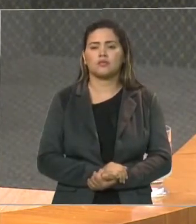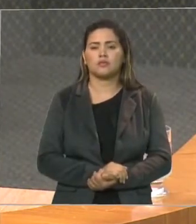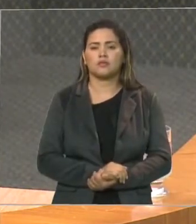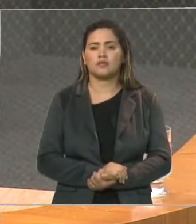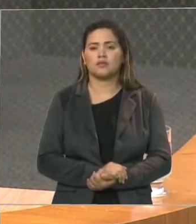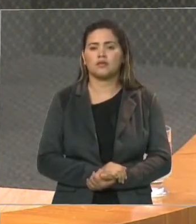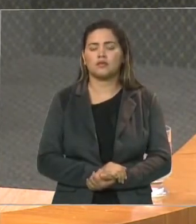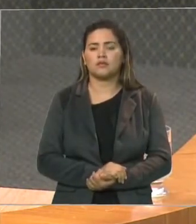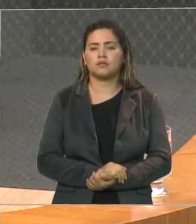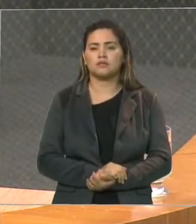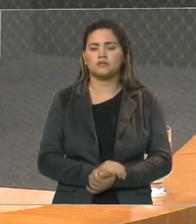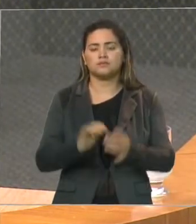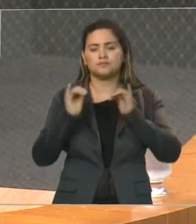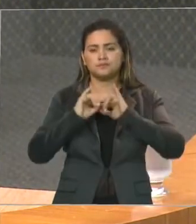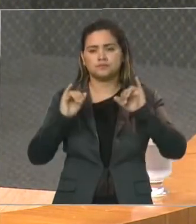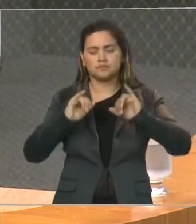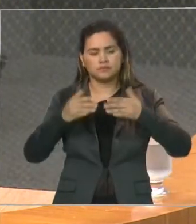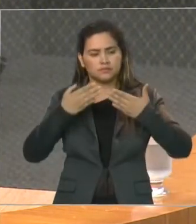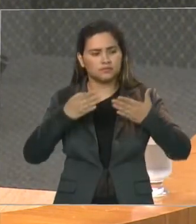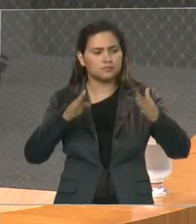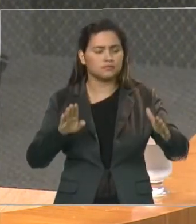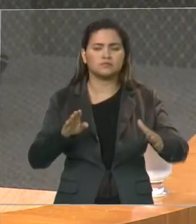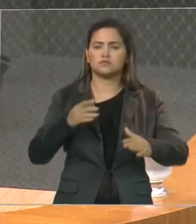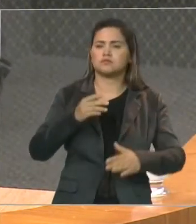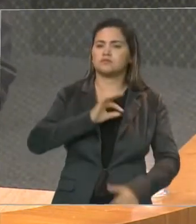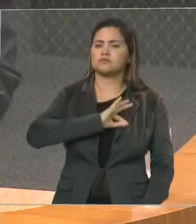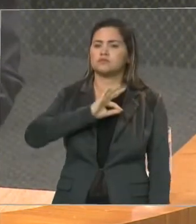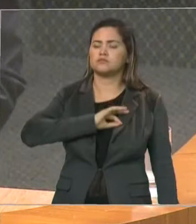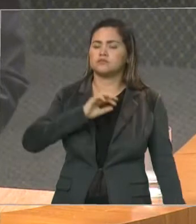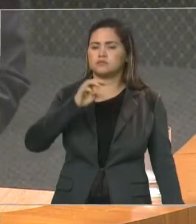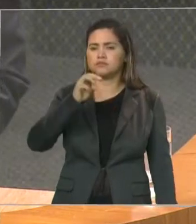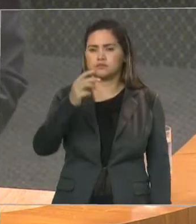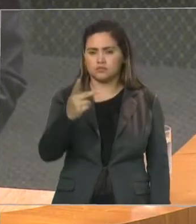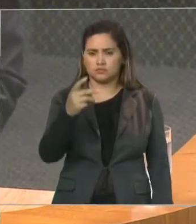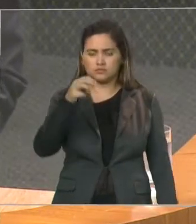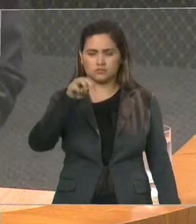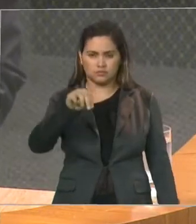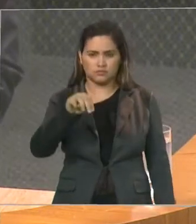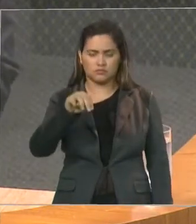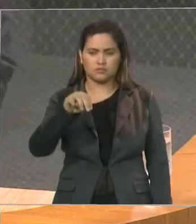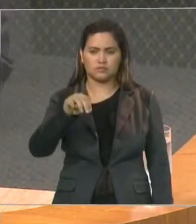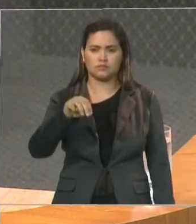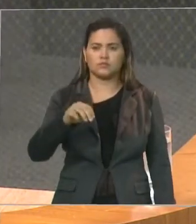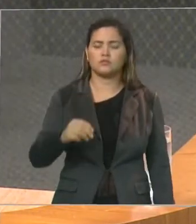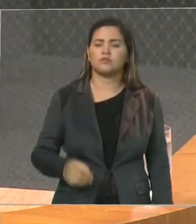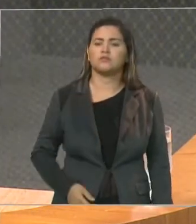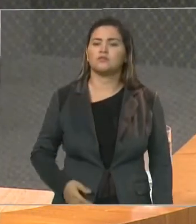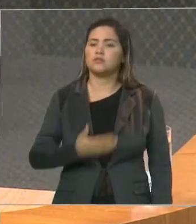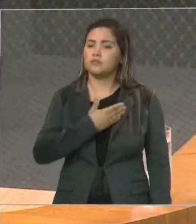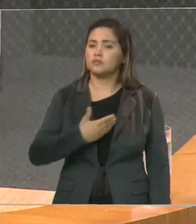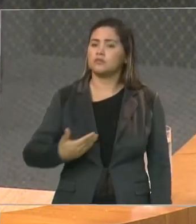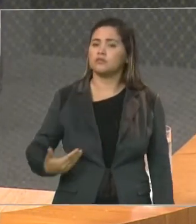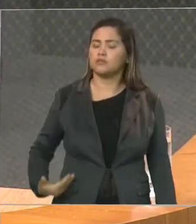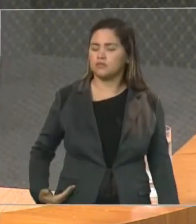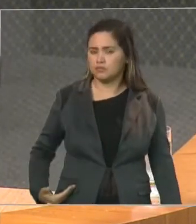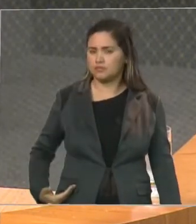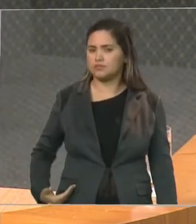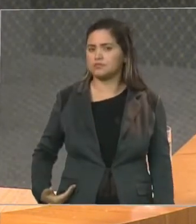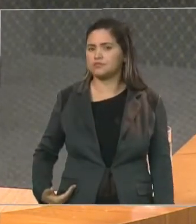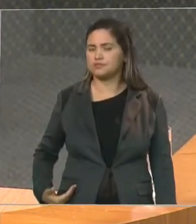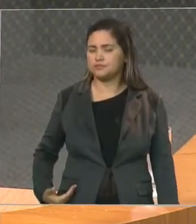à Polícia Militar do Estado do Maranhão. O governador, em sua página pessoal, referiu-se a